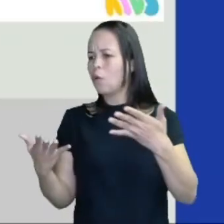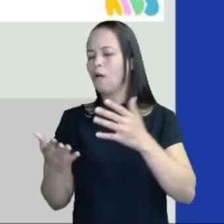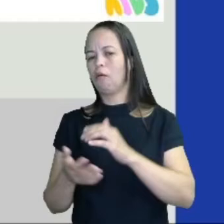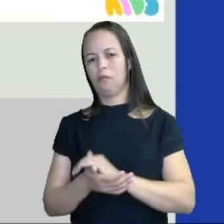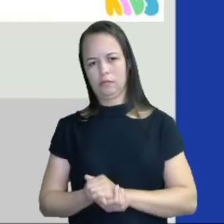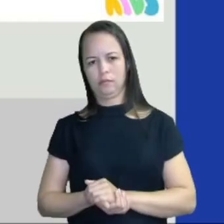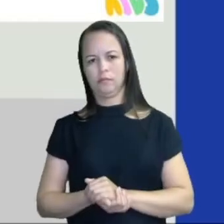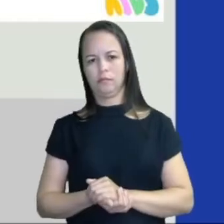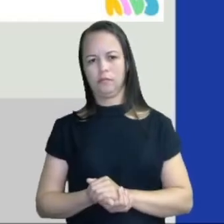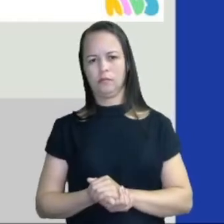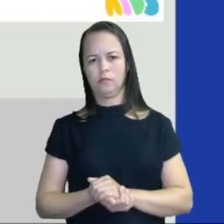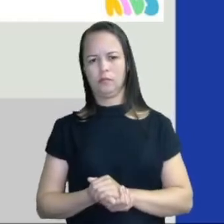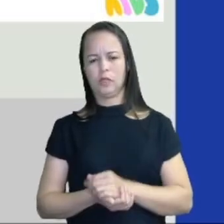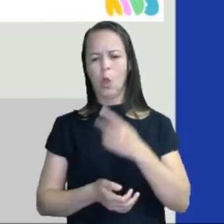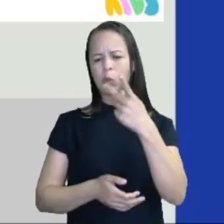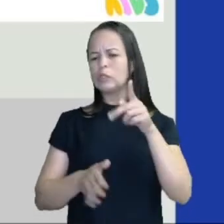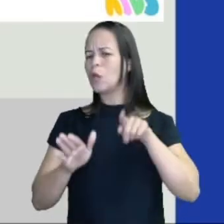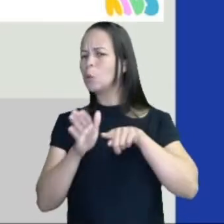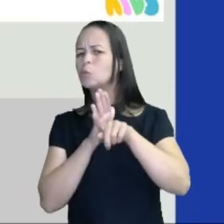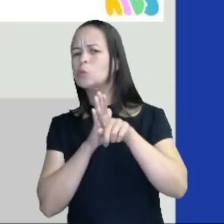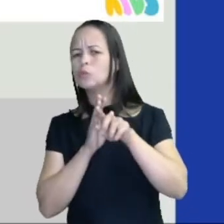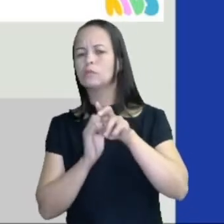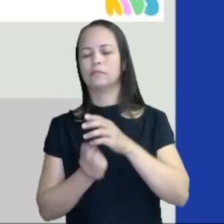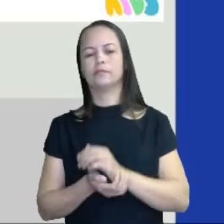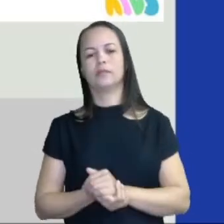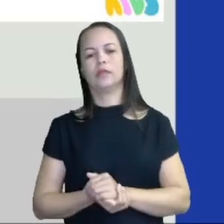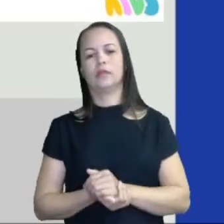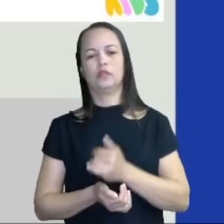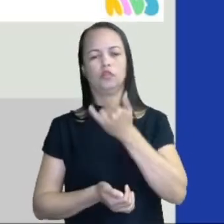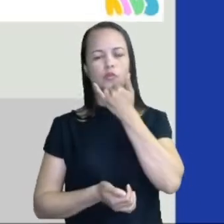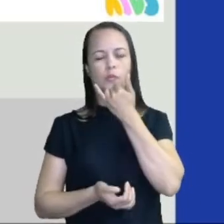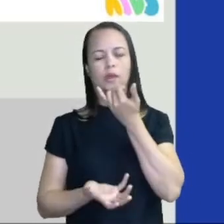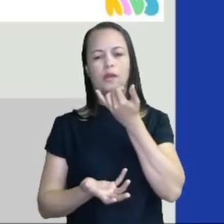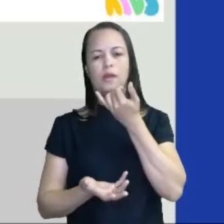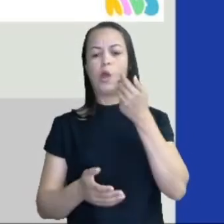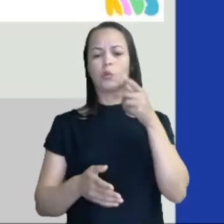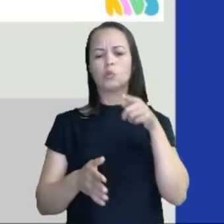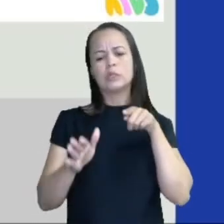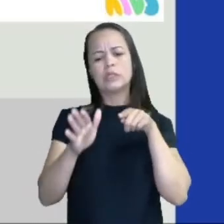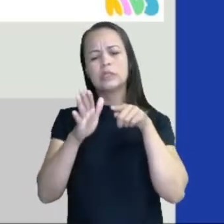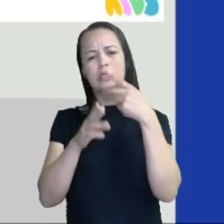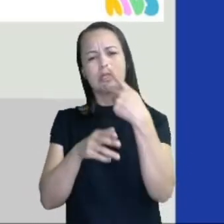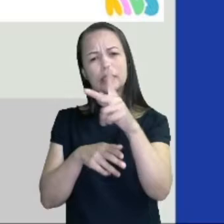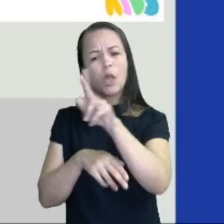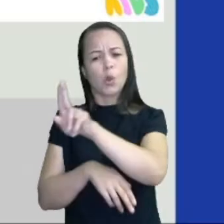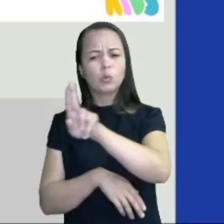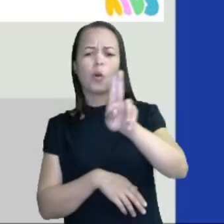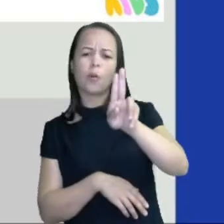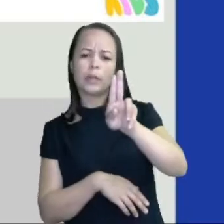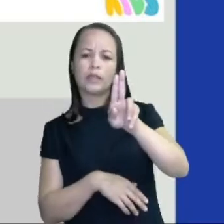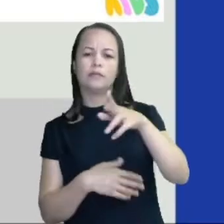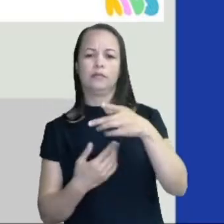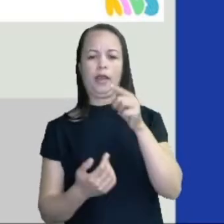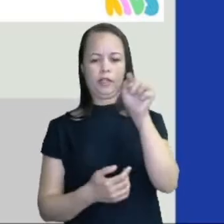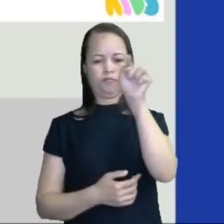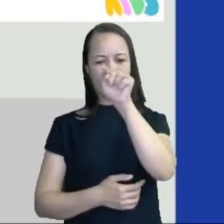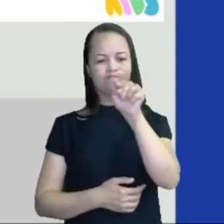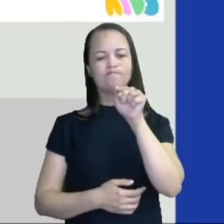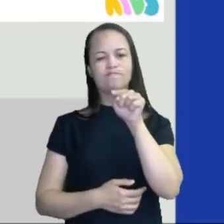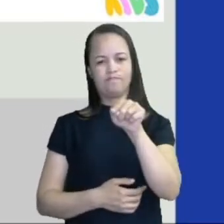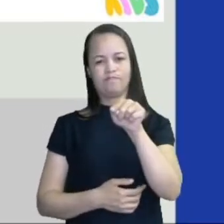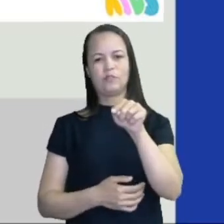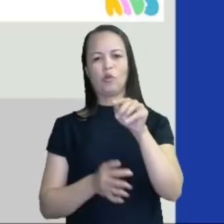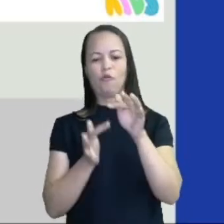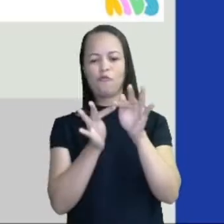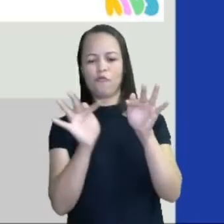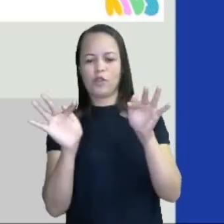Veja que o ponto de interrogação aqui, ele é importante, porque ele demonstra que eu não estou